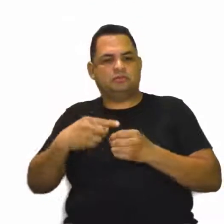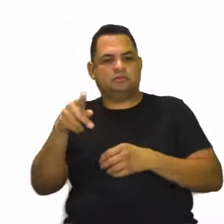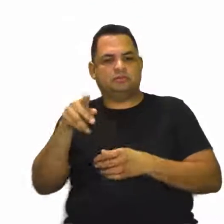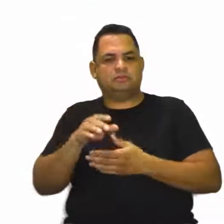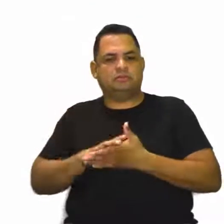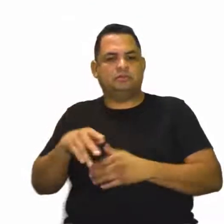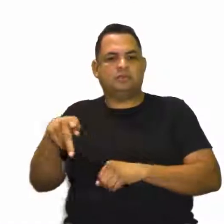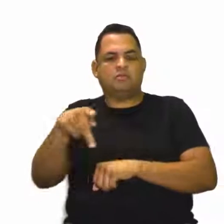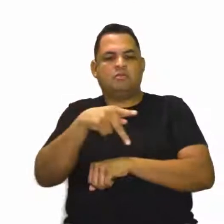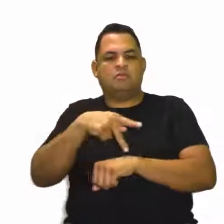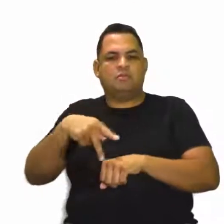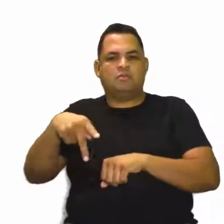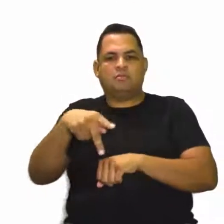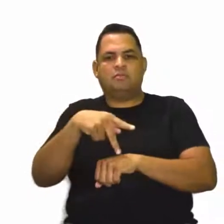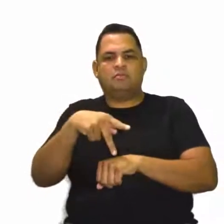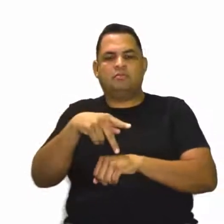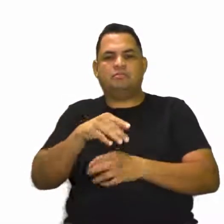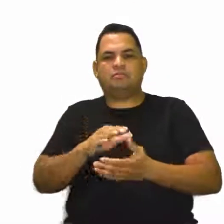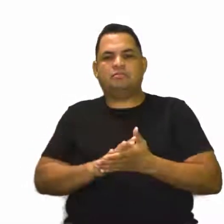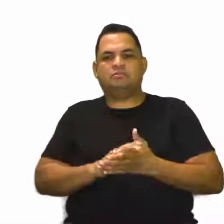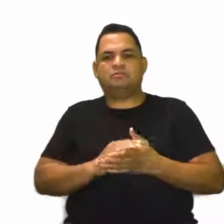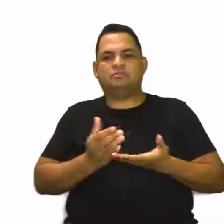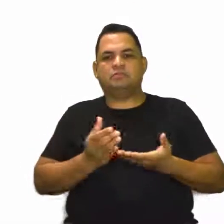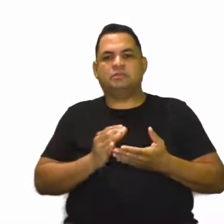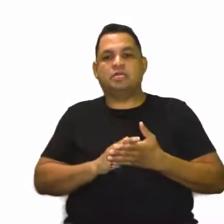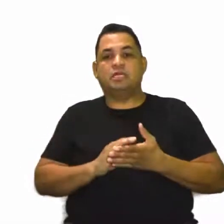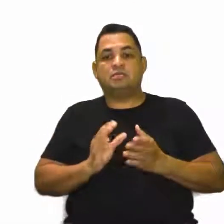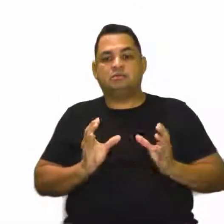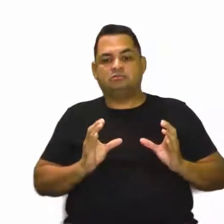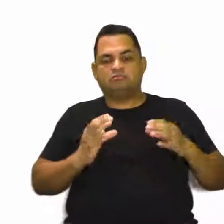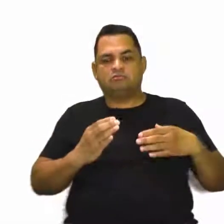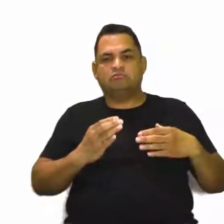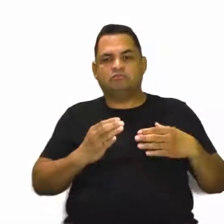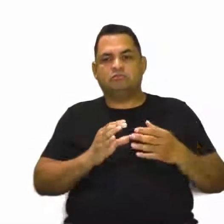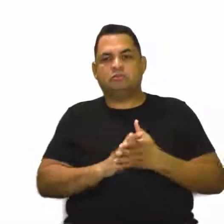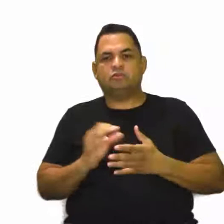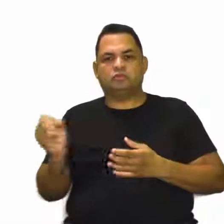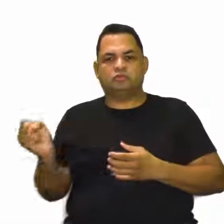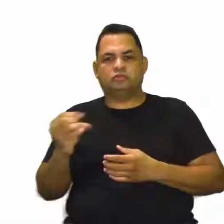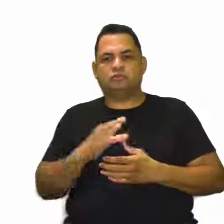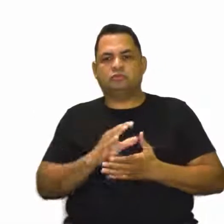que se faz é que a maioria desses adolescentes, cerca de